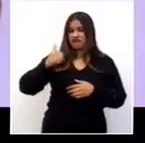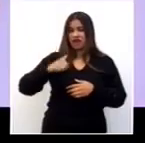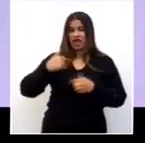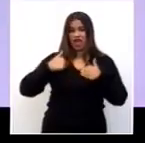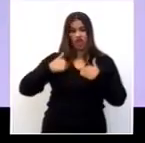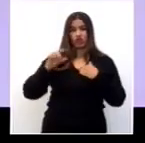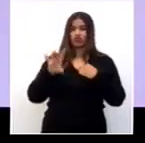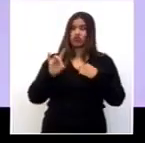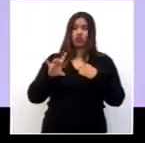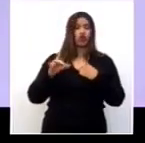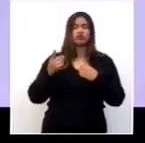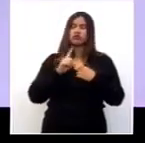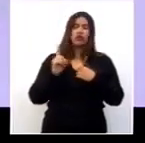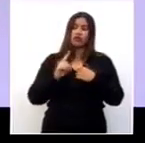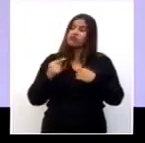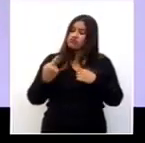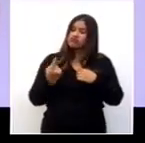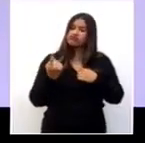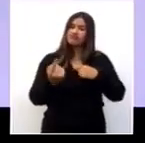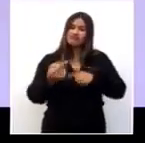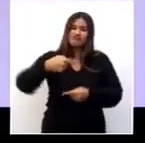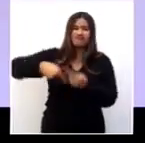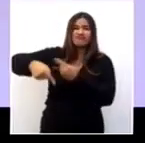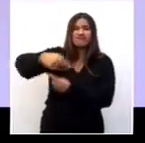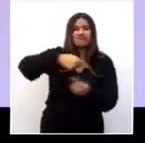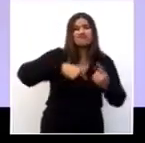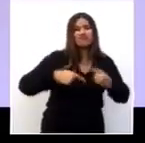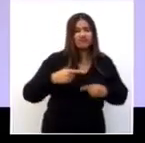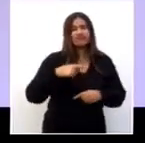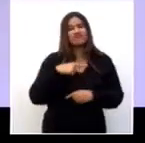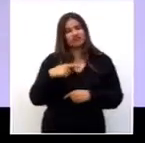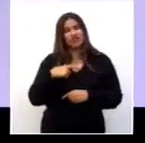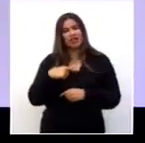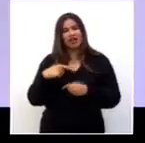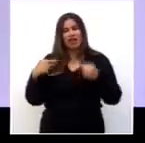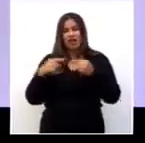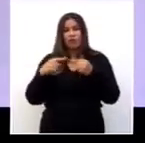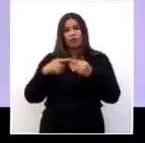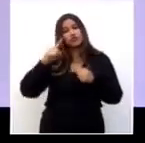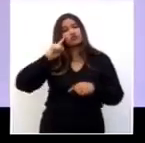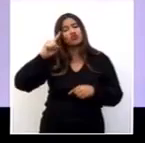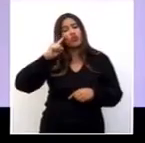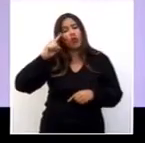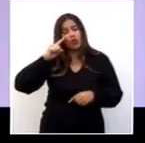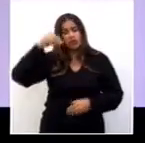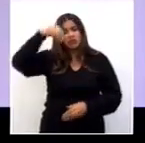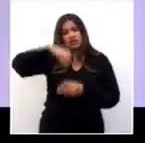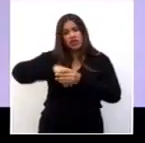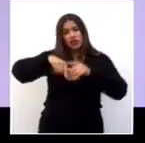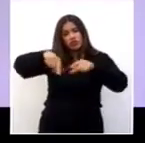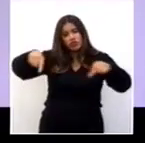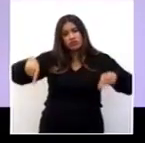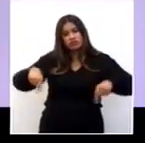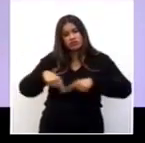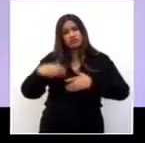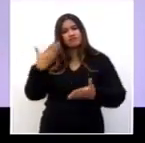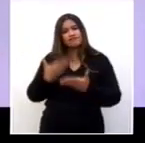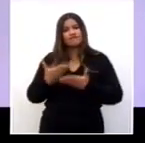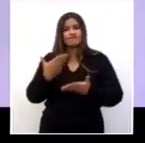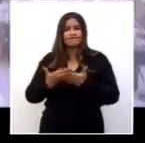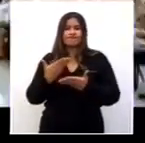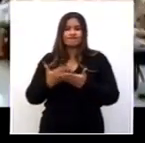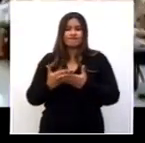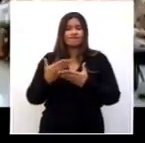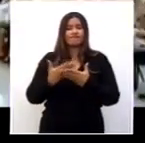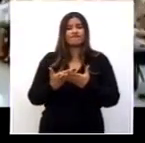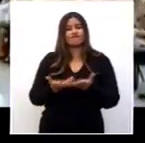feito esse papel no meu trabalho cotidiano dentro da sala de aula, dentro do processo ensino e